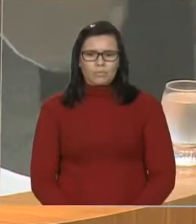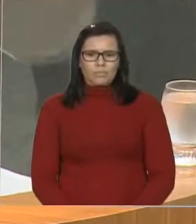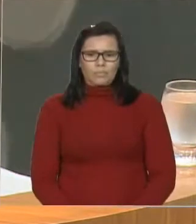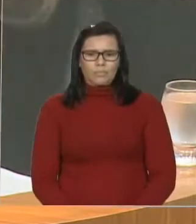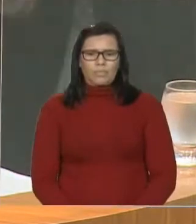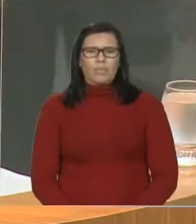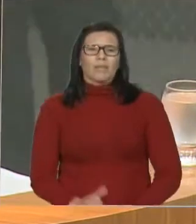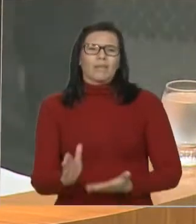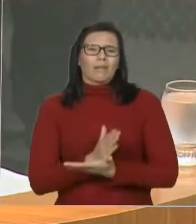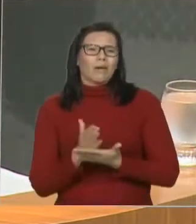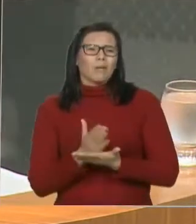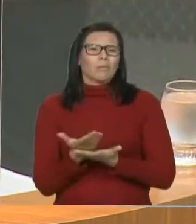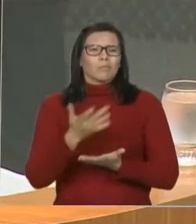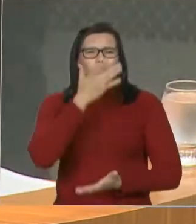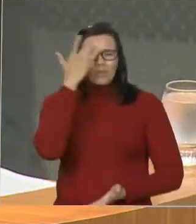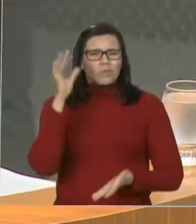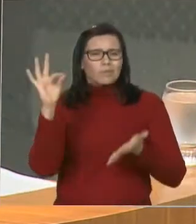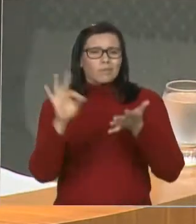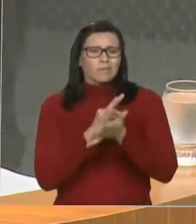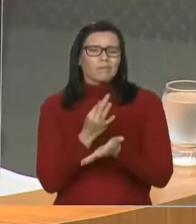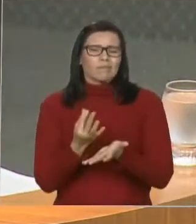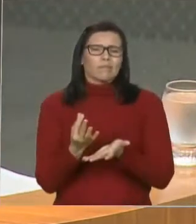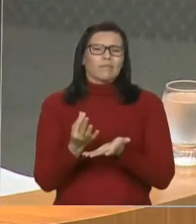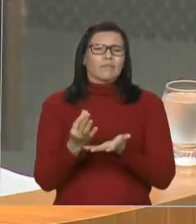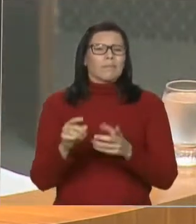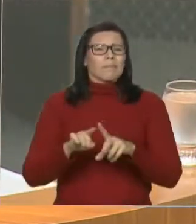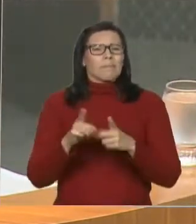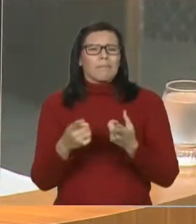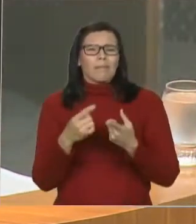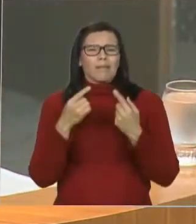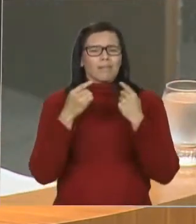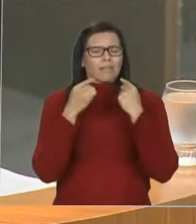desorganização, da falta de planejamento do governo do Estado.